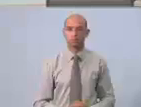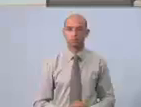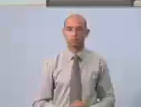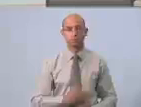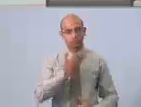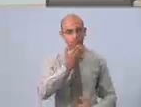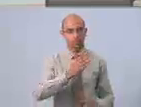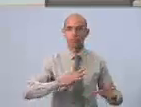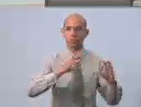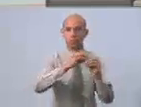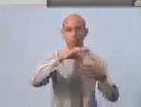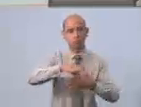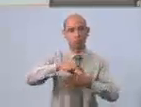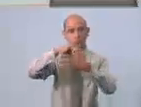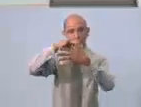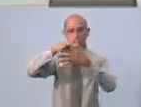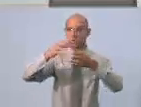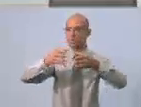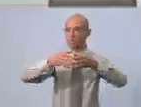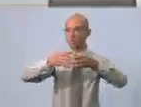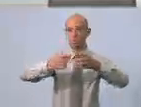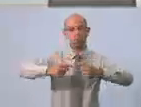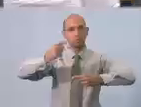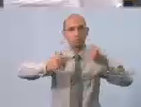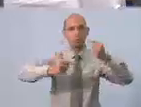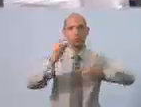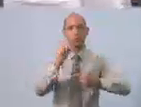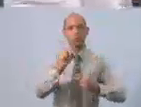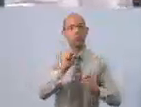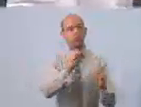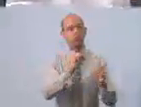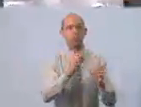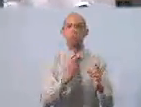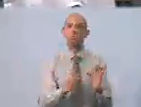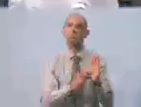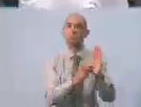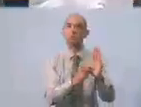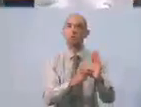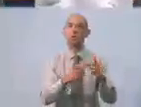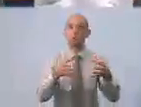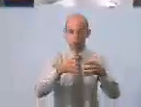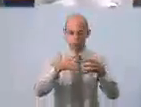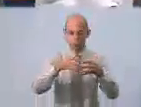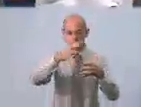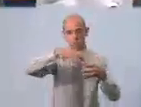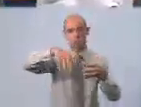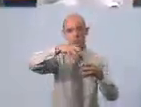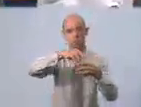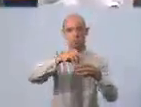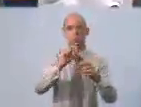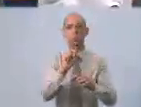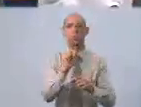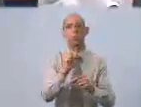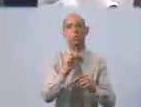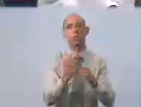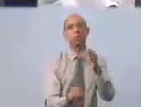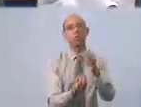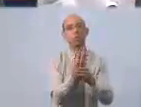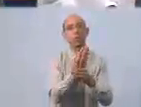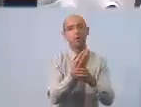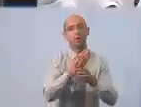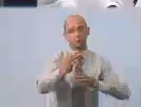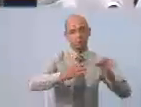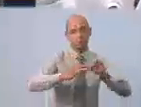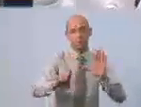Solicito às lideranças partidárias que procedam suas indicações para a composição da comissão que deverá analisar os projetos de